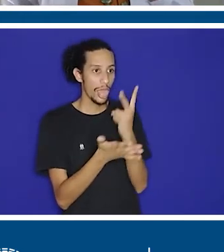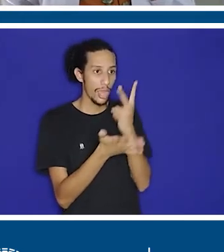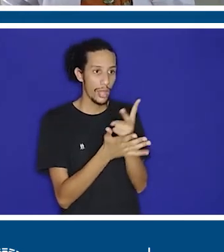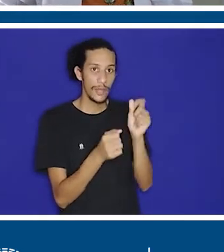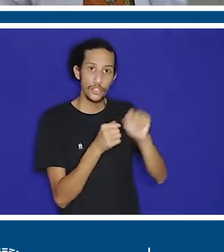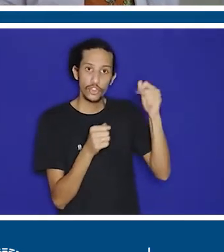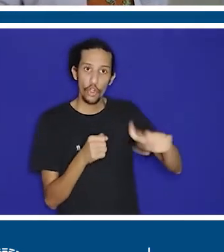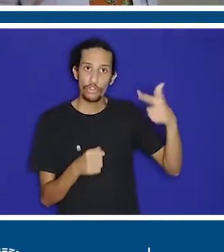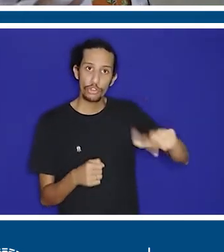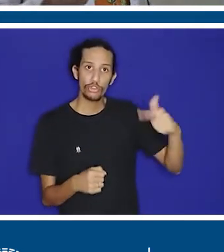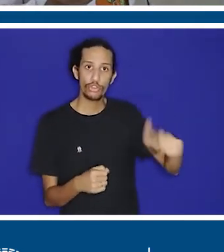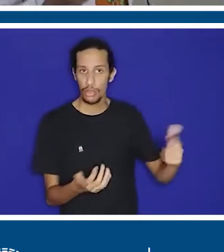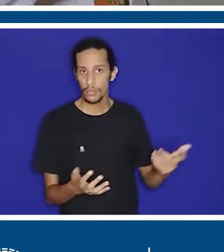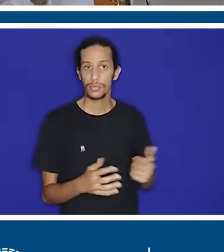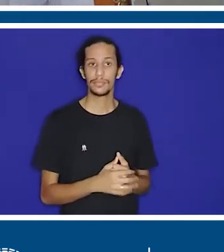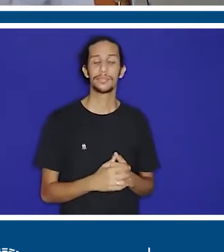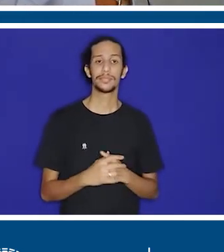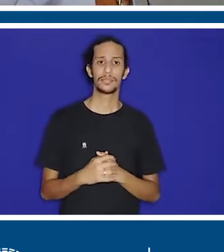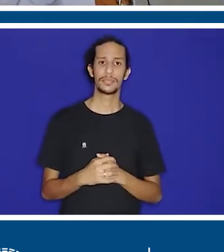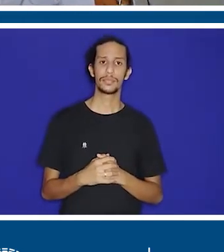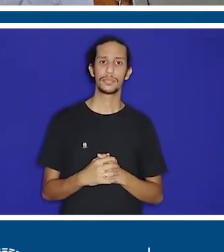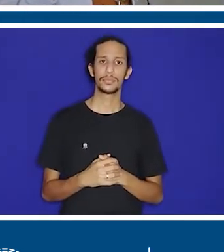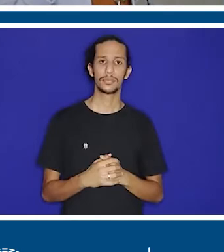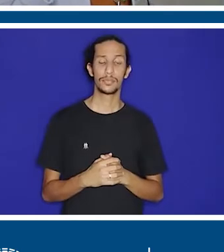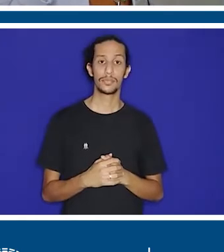comportamento repetitivo.